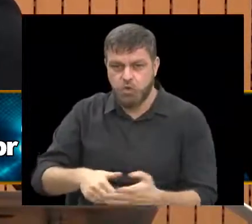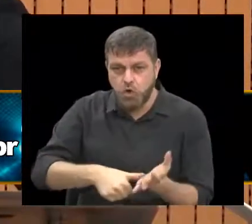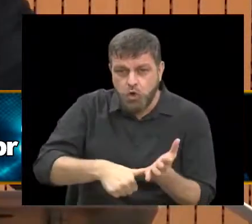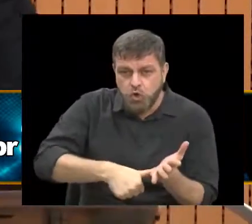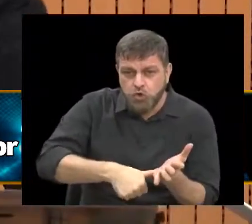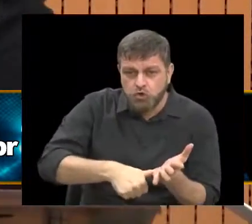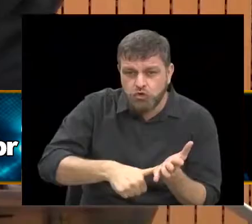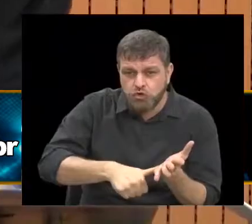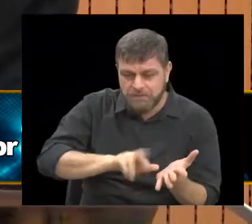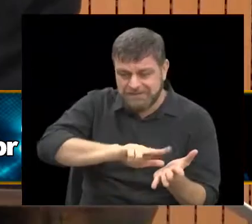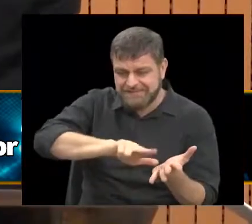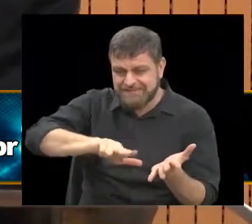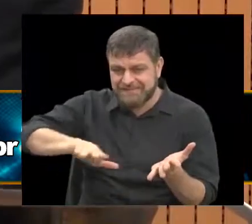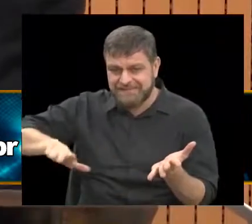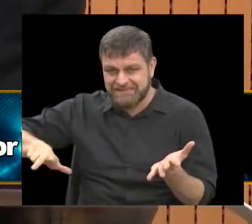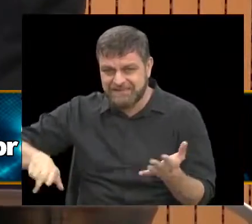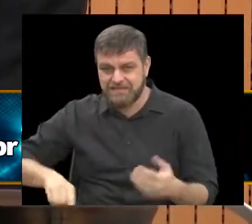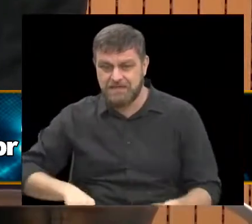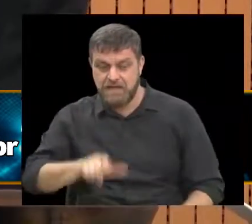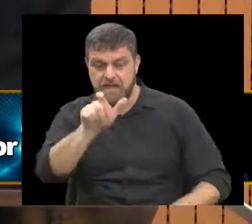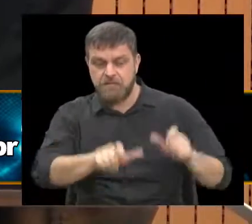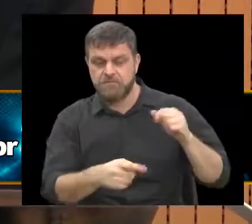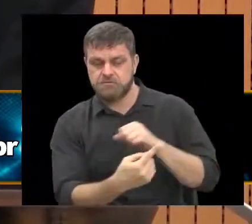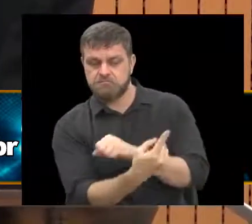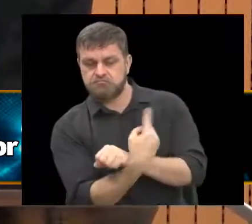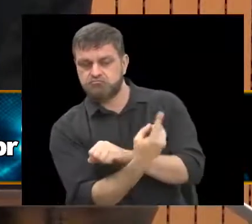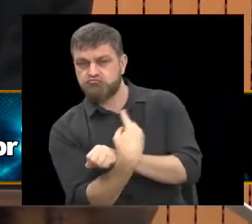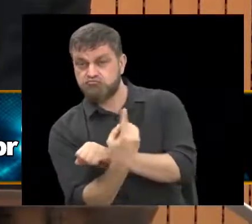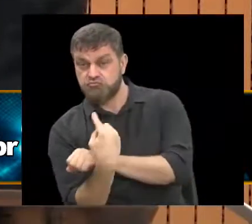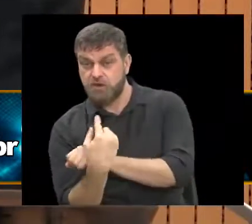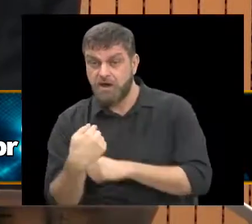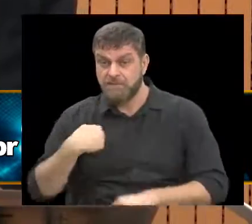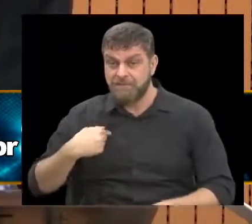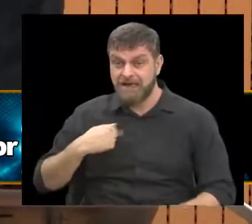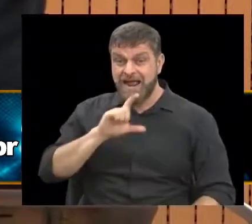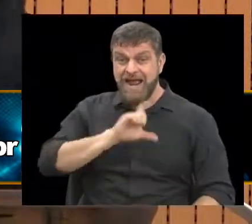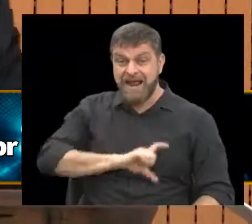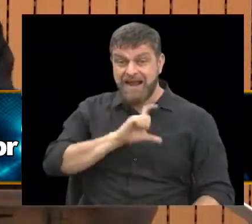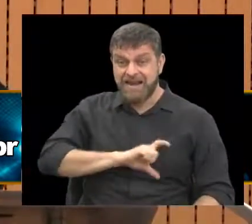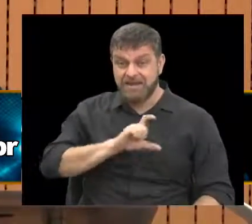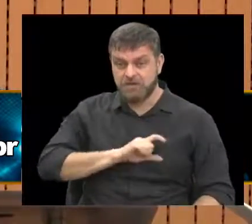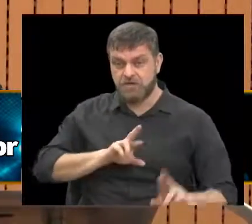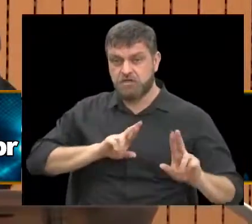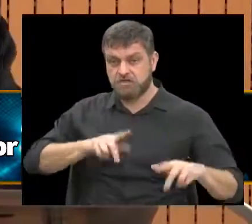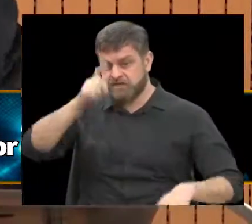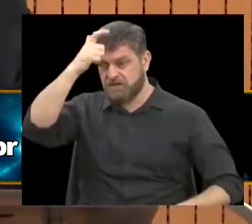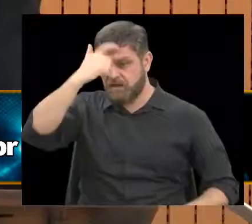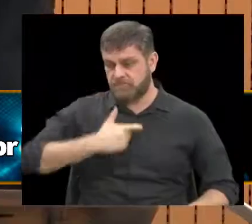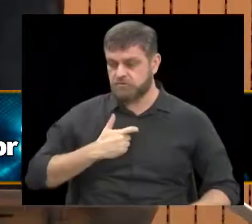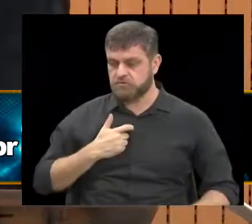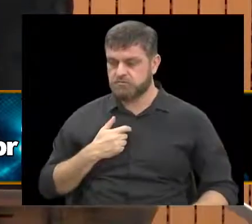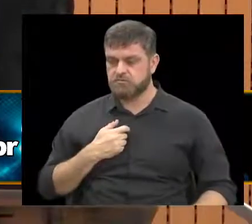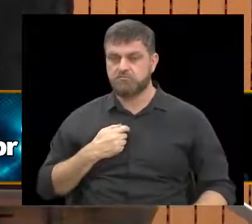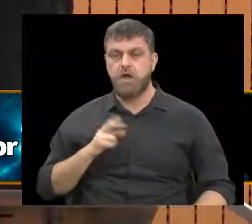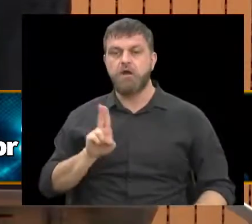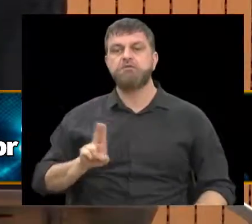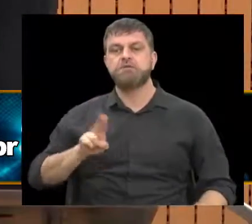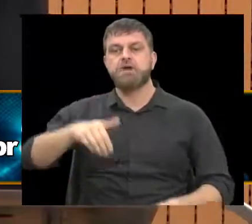documentos que o ser humano tem é para alguém te controlar. Todos. Somente o título de eleitor é para a pessoa pegar, fazer uso